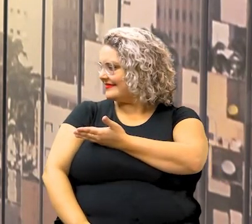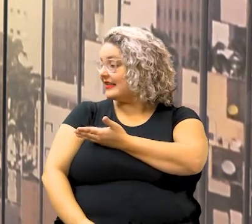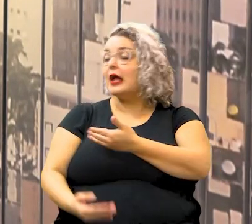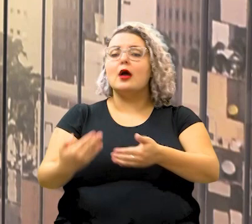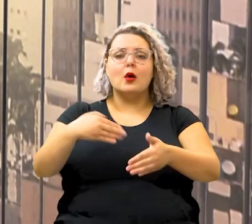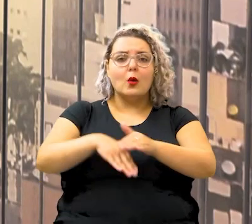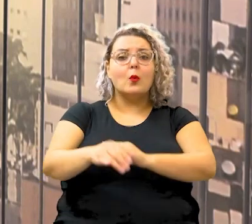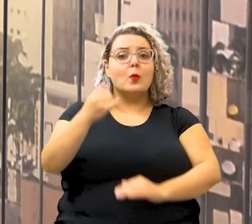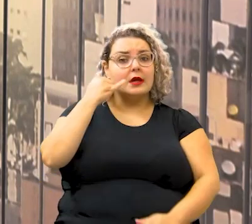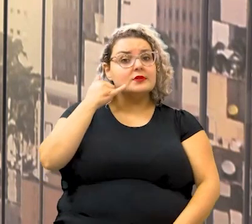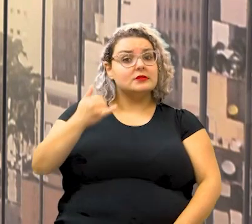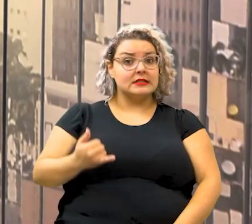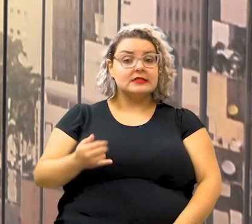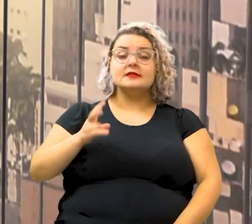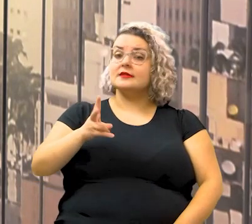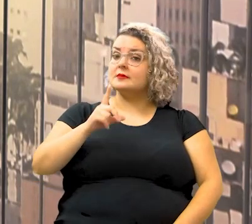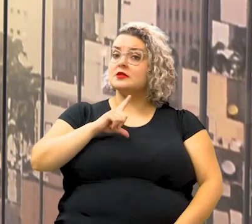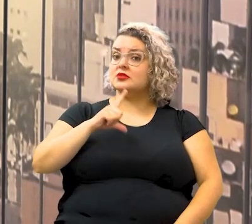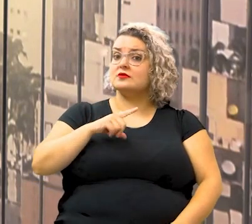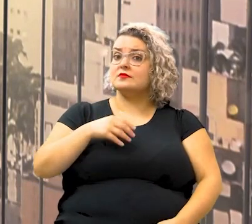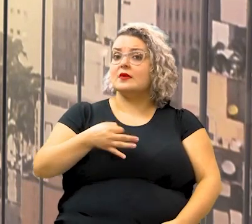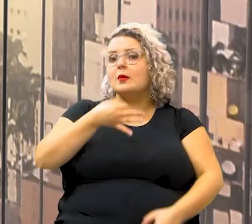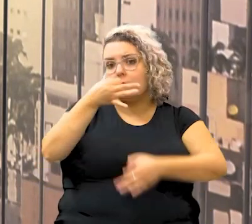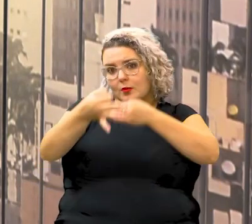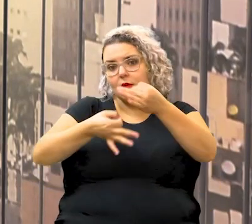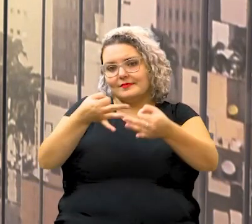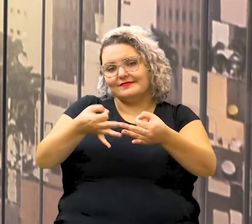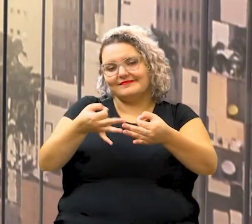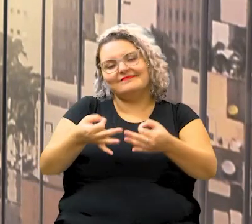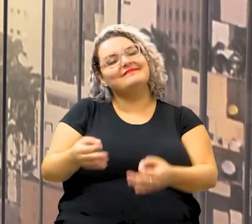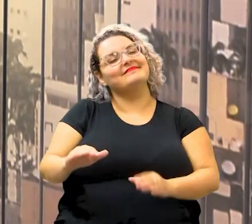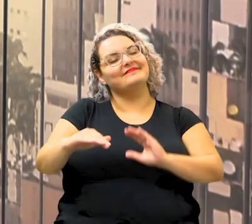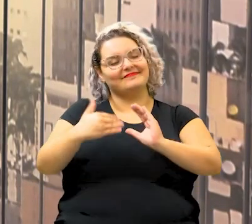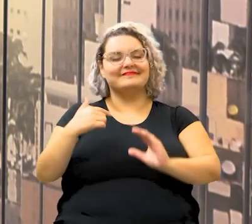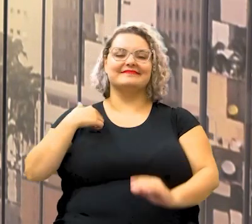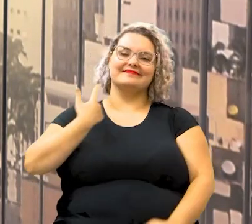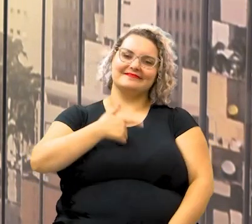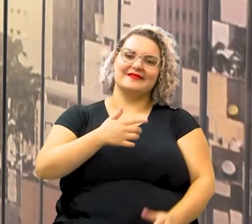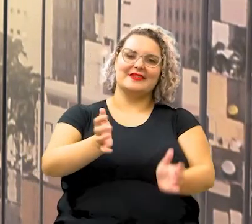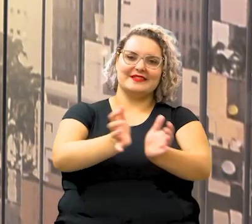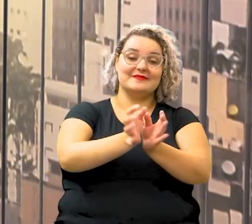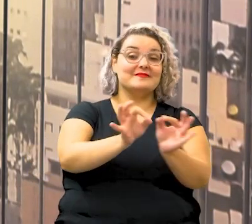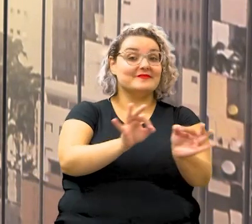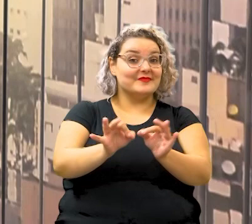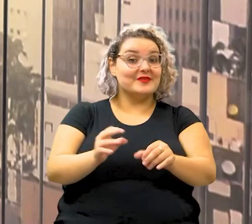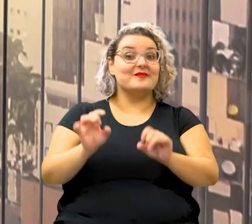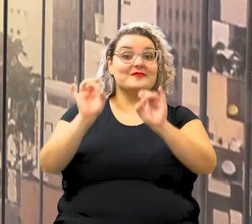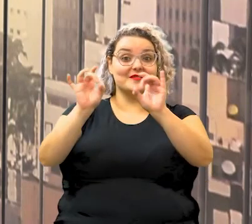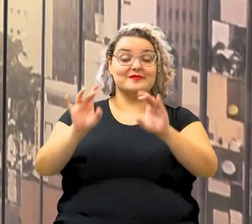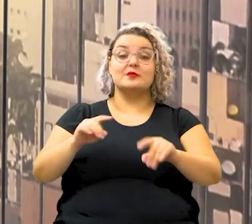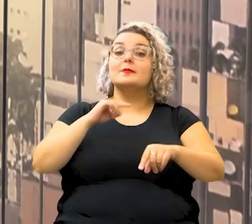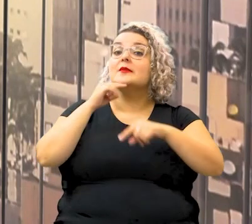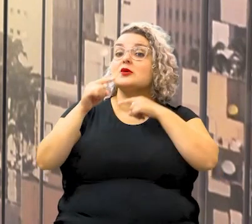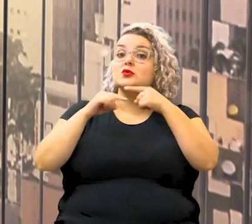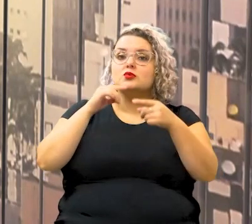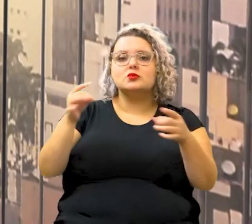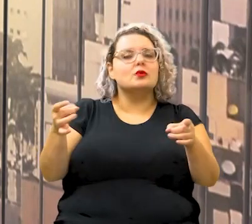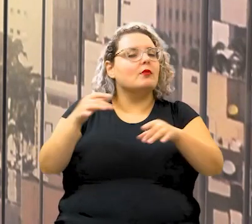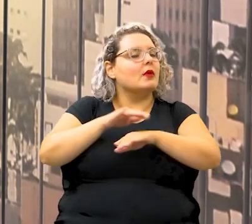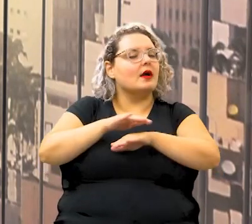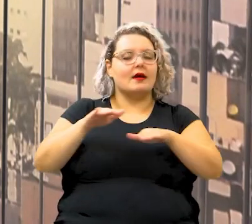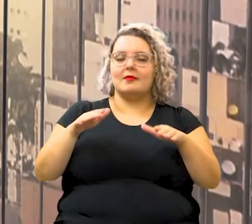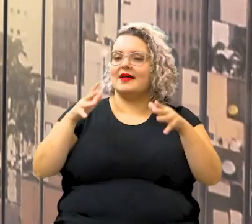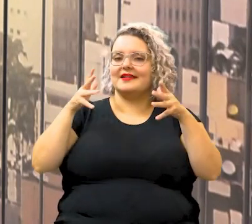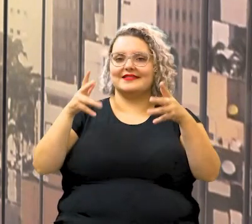anotado no seu celular e sempre que tiver alguma sugestão, manda para cá que a nossa produção vai atrás de um especialista para tirar todas